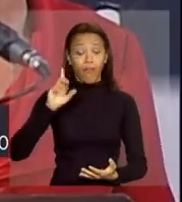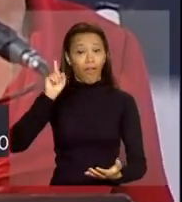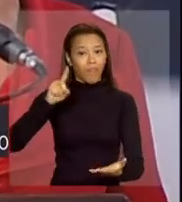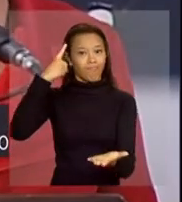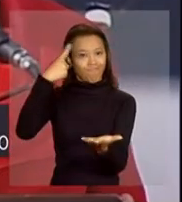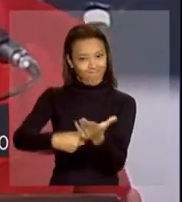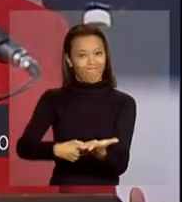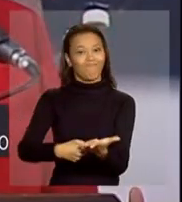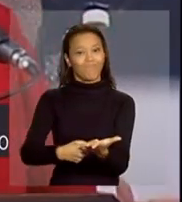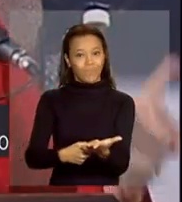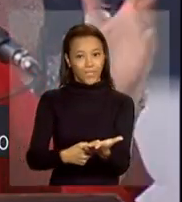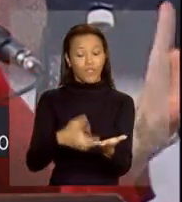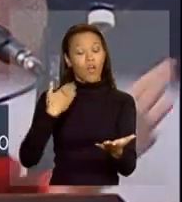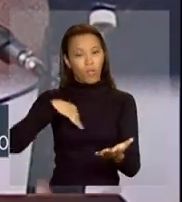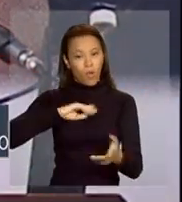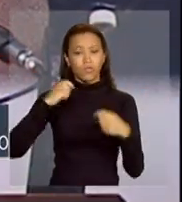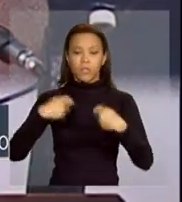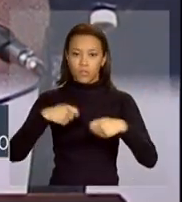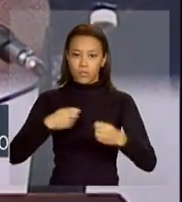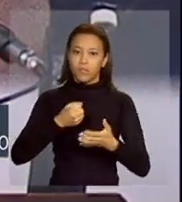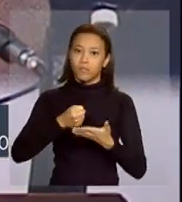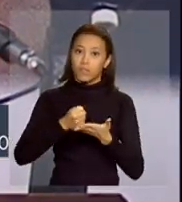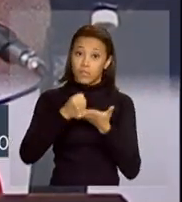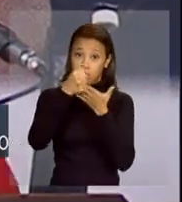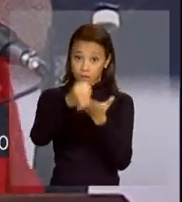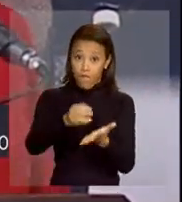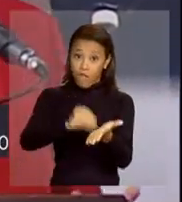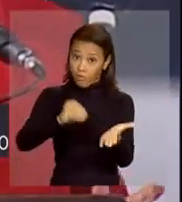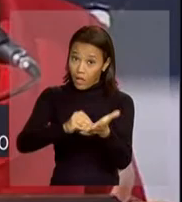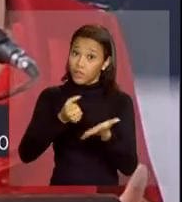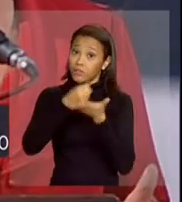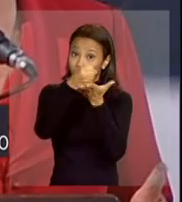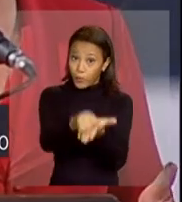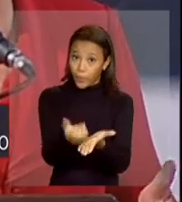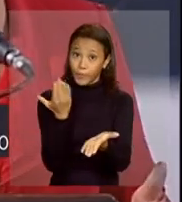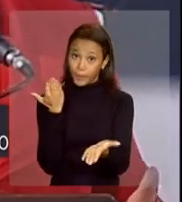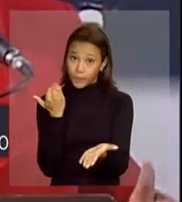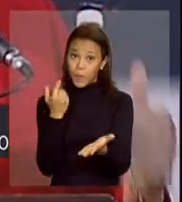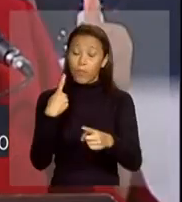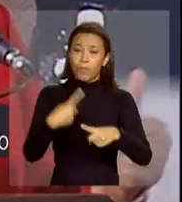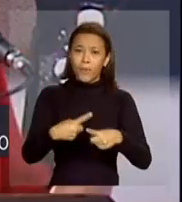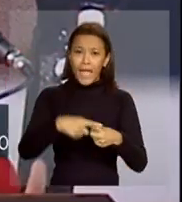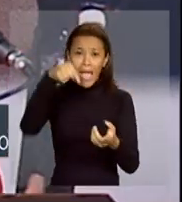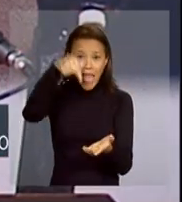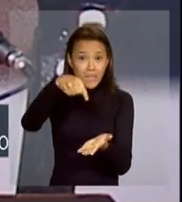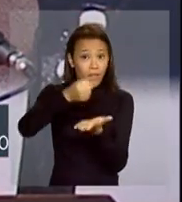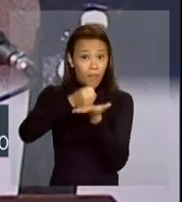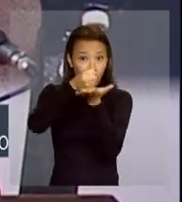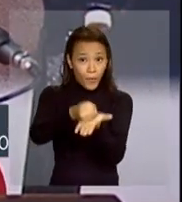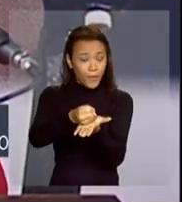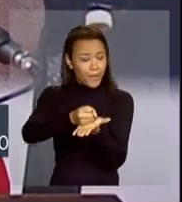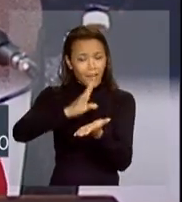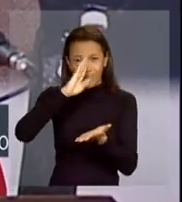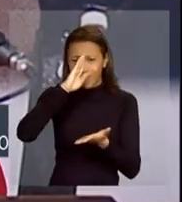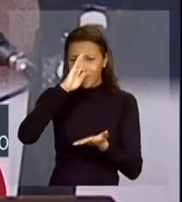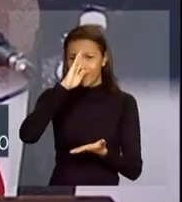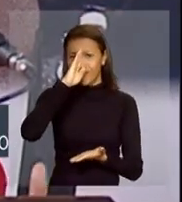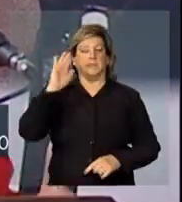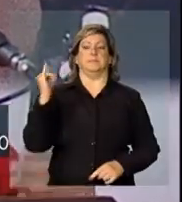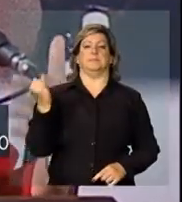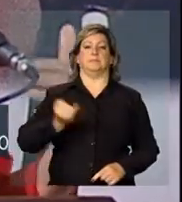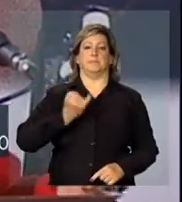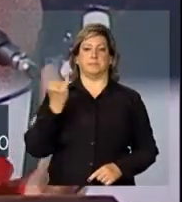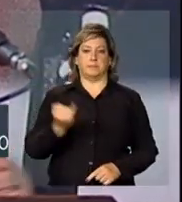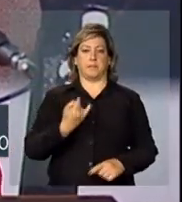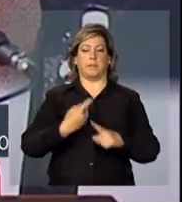isso nós devemos esse apoio porque esse apoio é crucial para